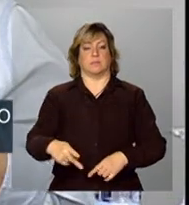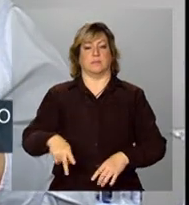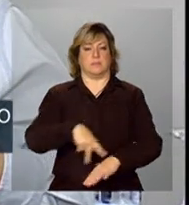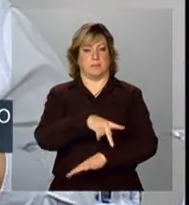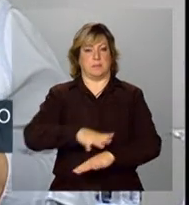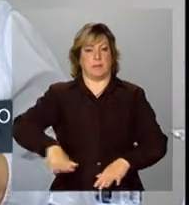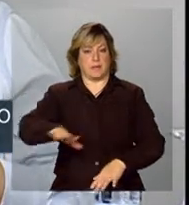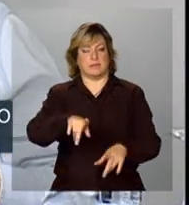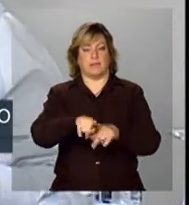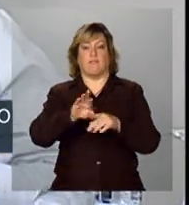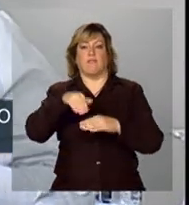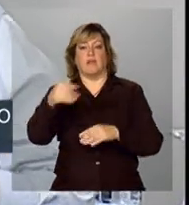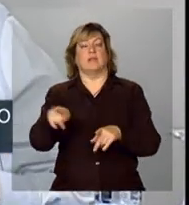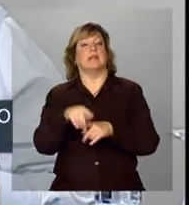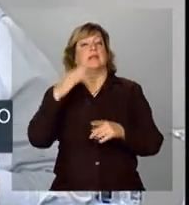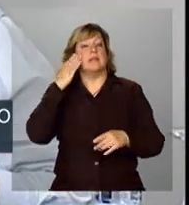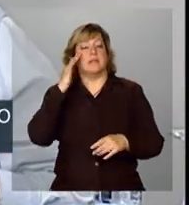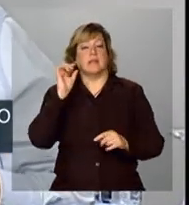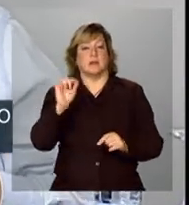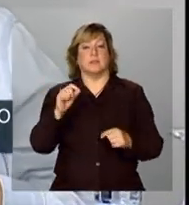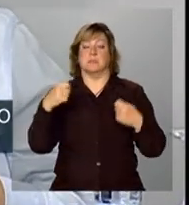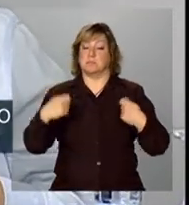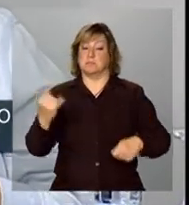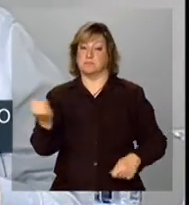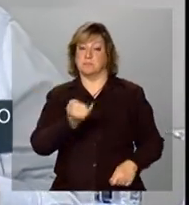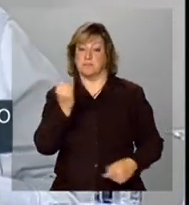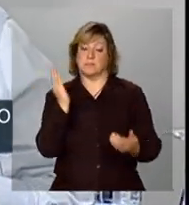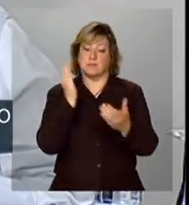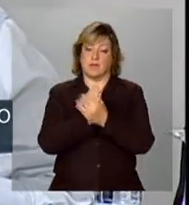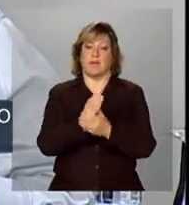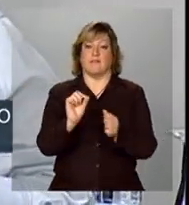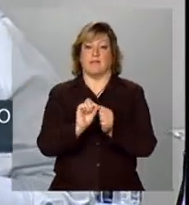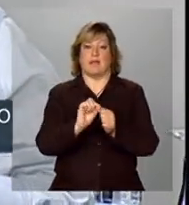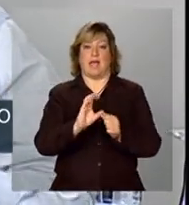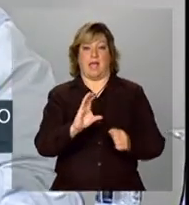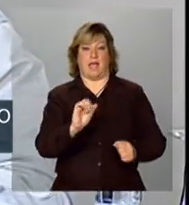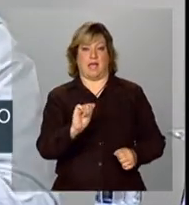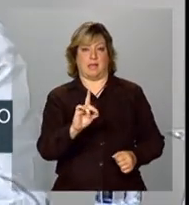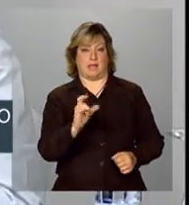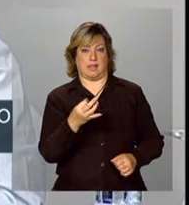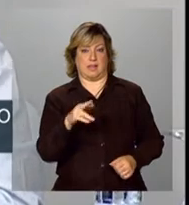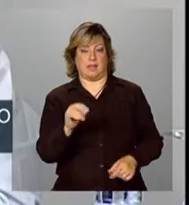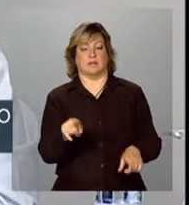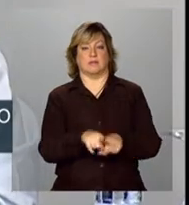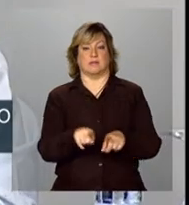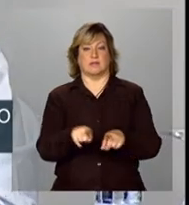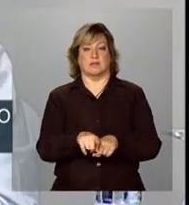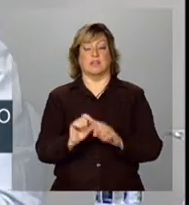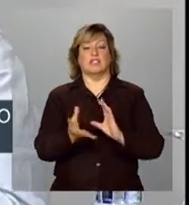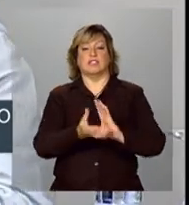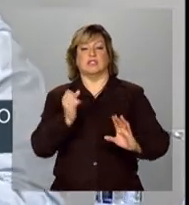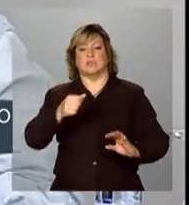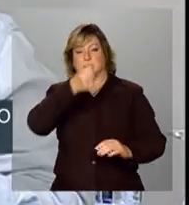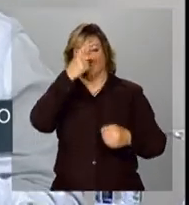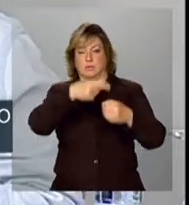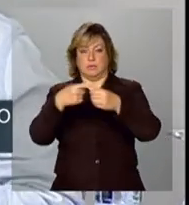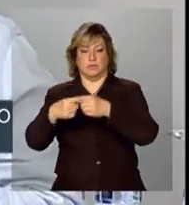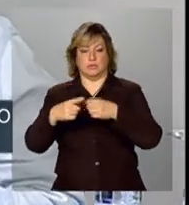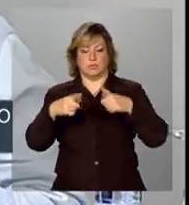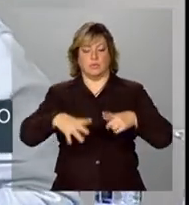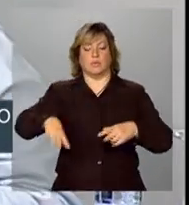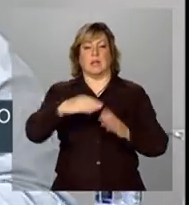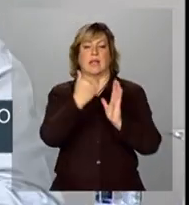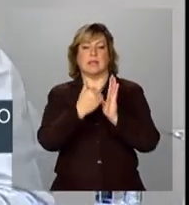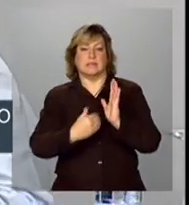a importância do cadastro, de fazer o cadastro como um objetivo estratégico de retirar os municípios da lista de